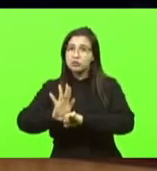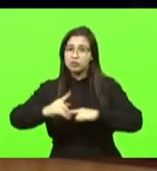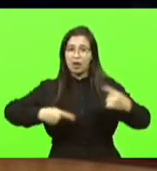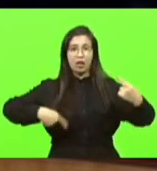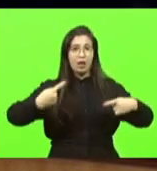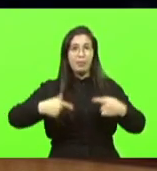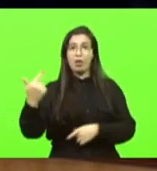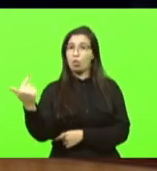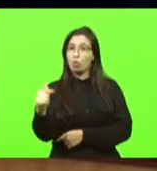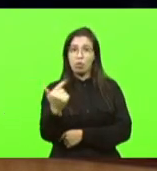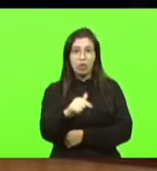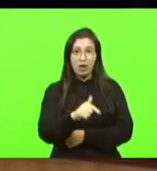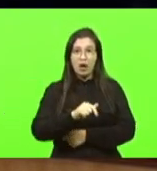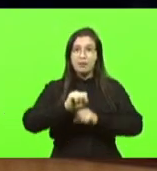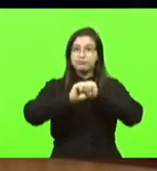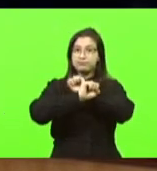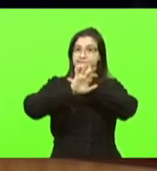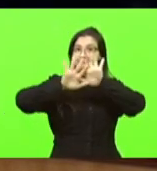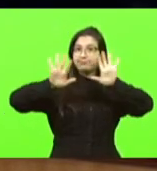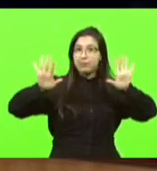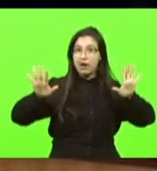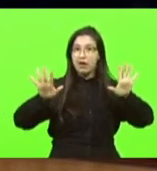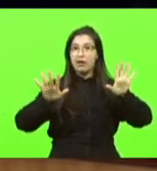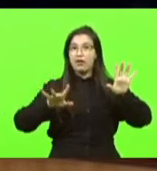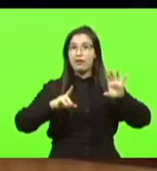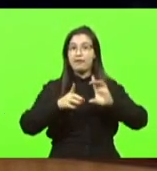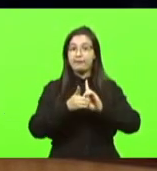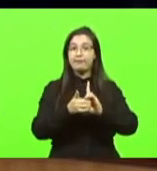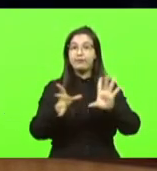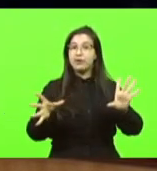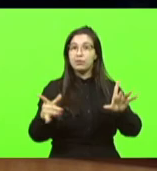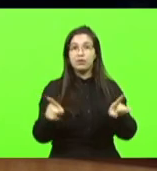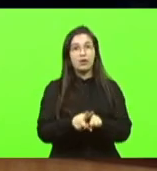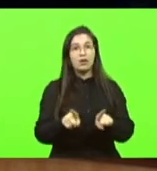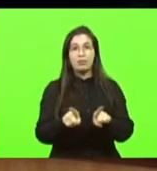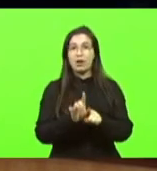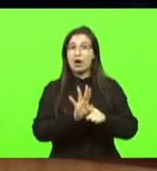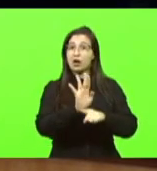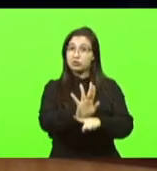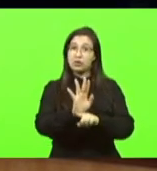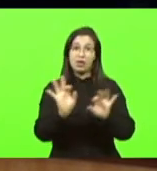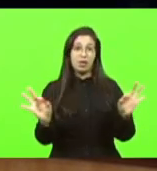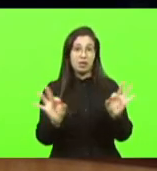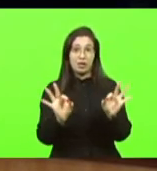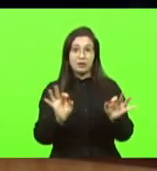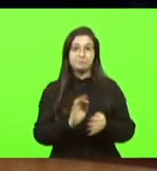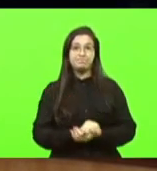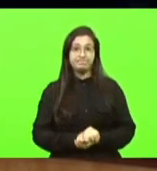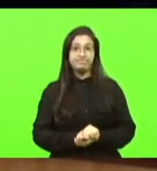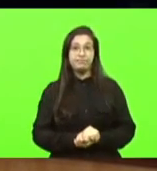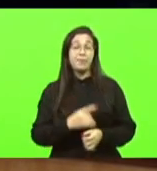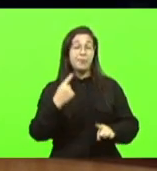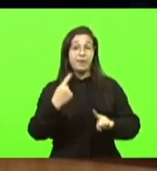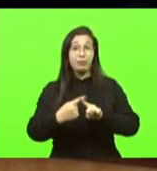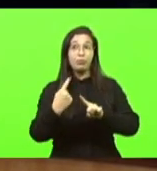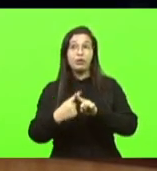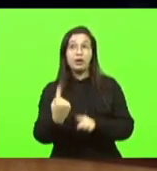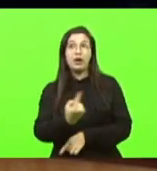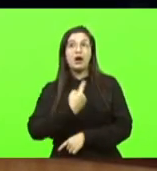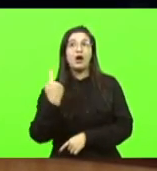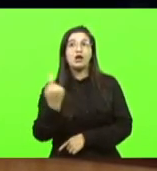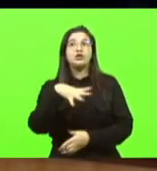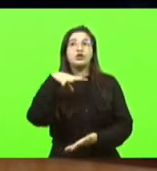debate Na transparência e na democracia quero fazer esse registro aqui porque nós estamos